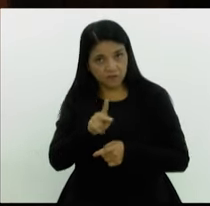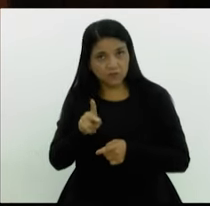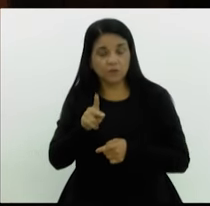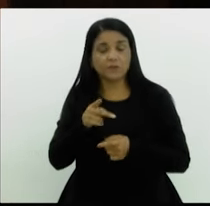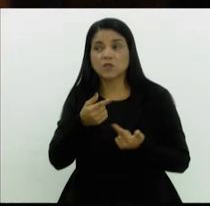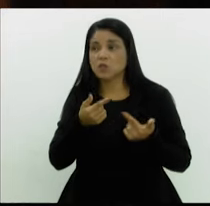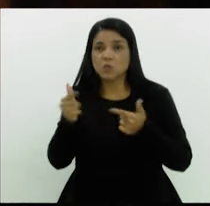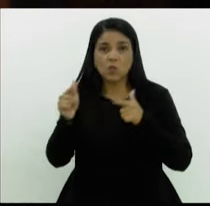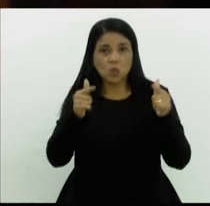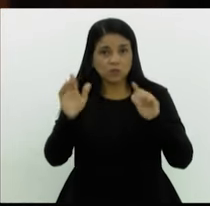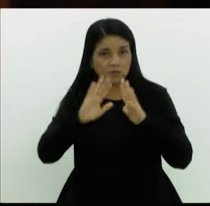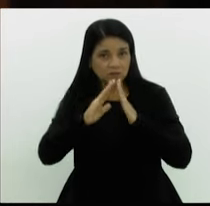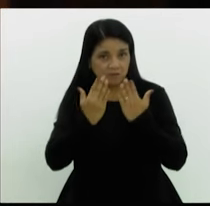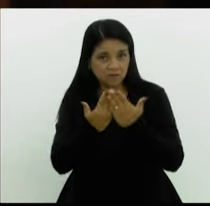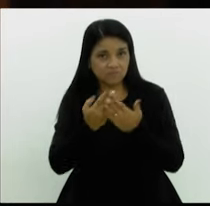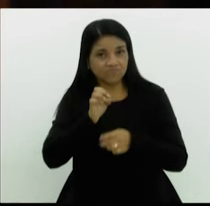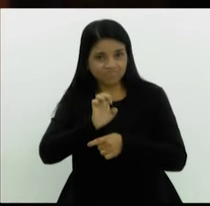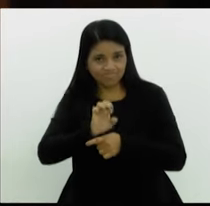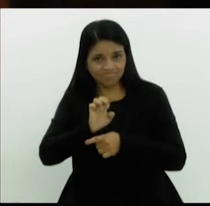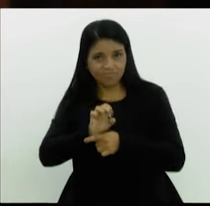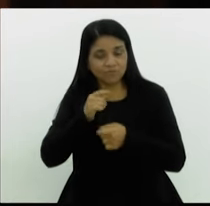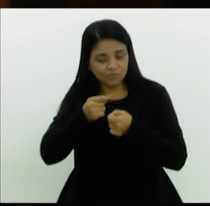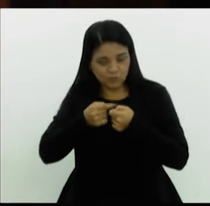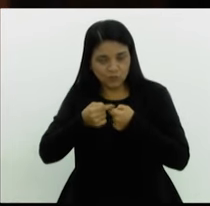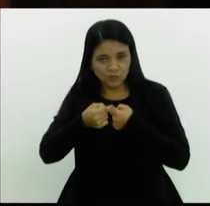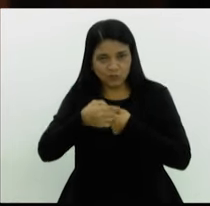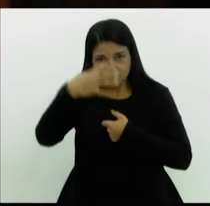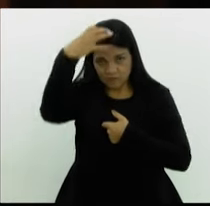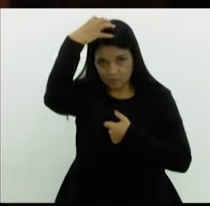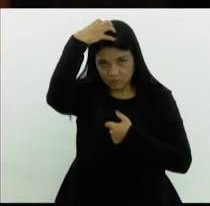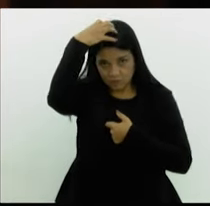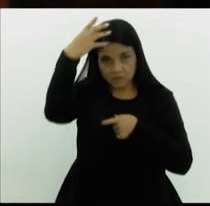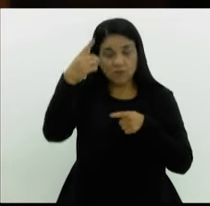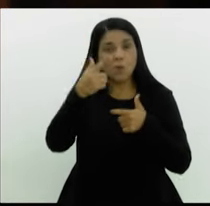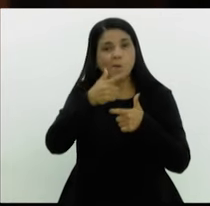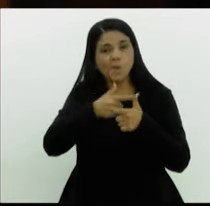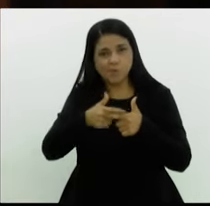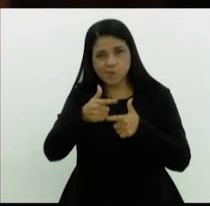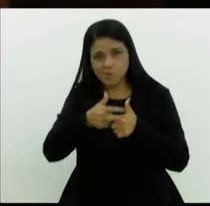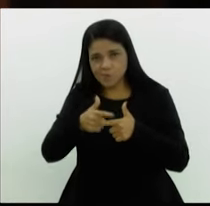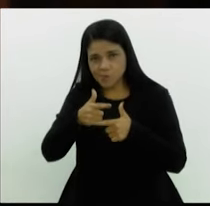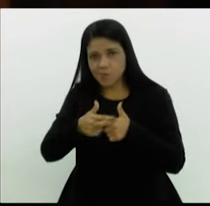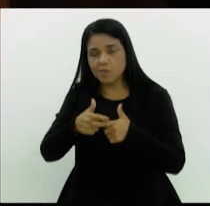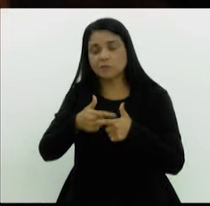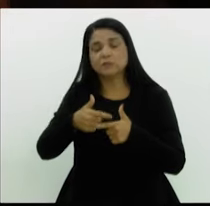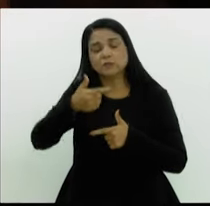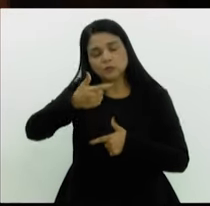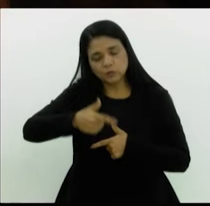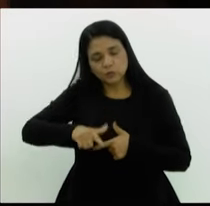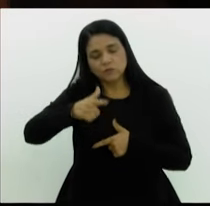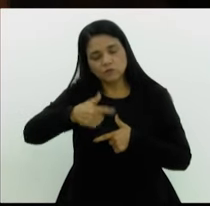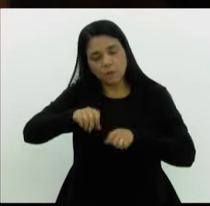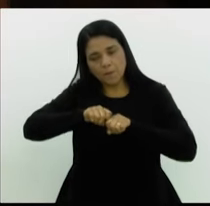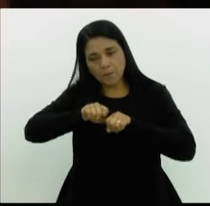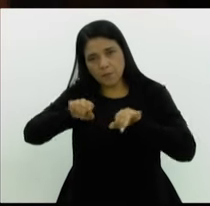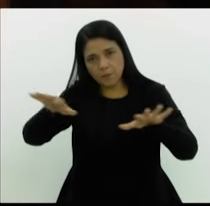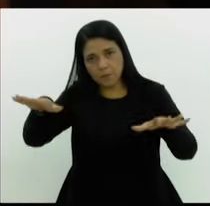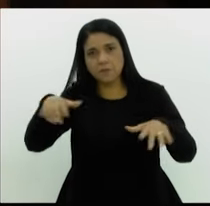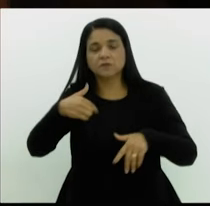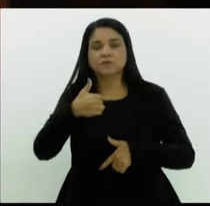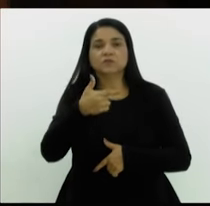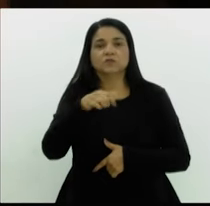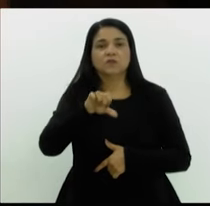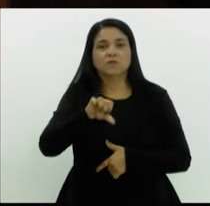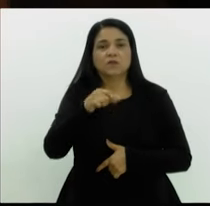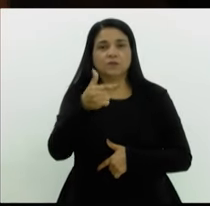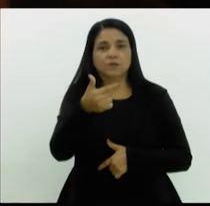demais escolas estaduais do meu município, assim como este problema se replica nos 92